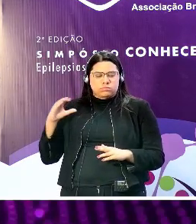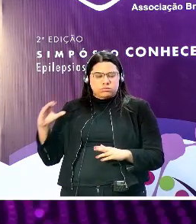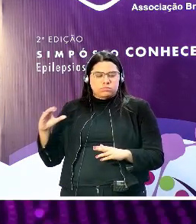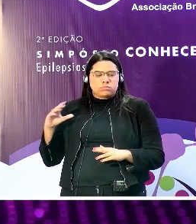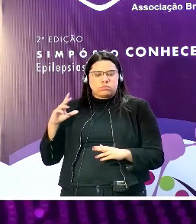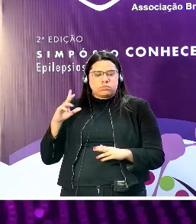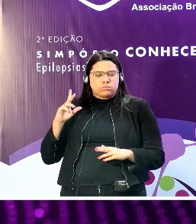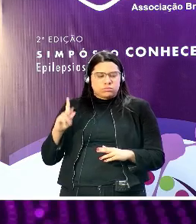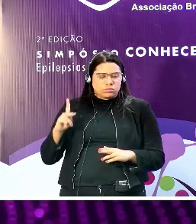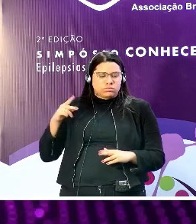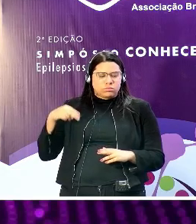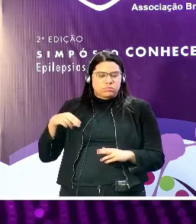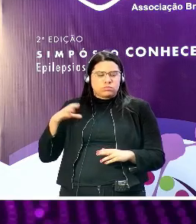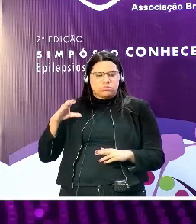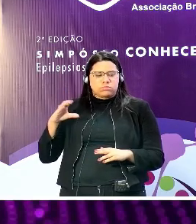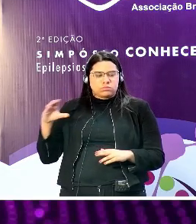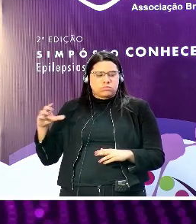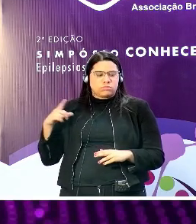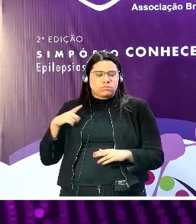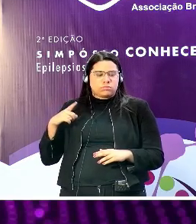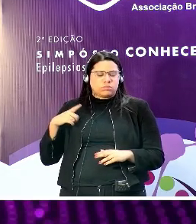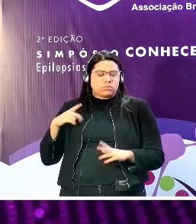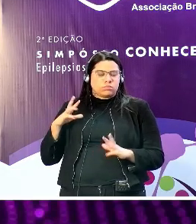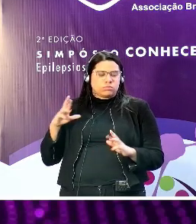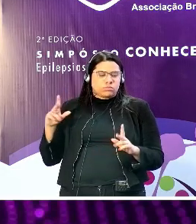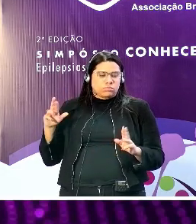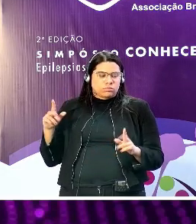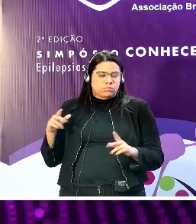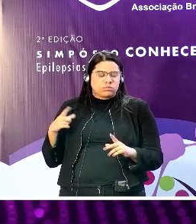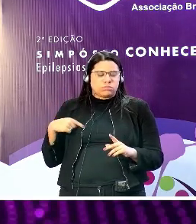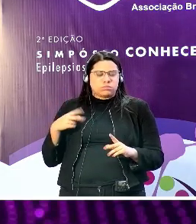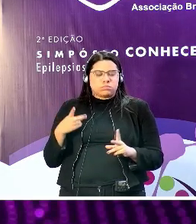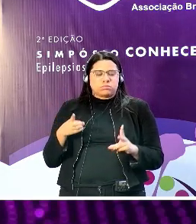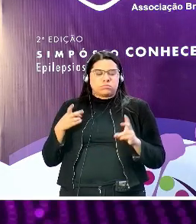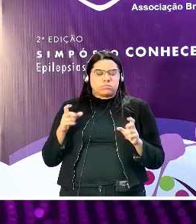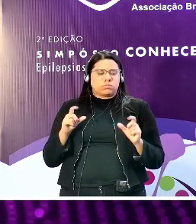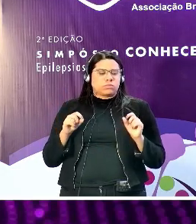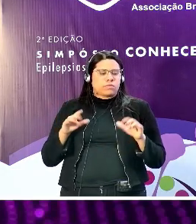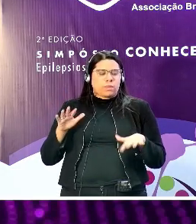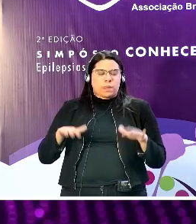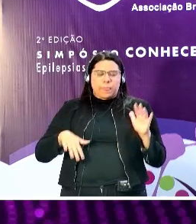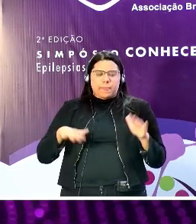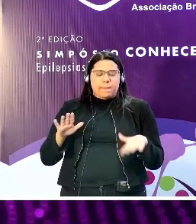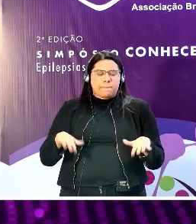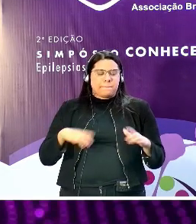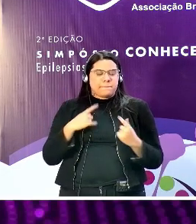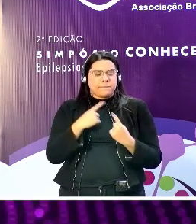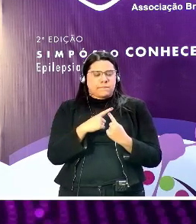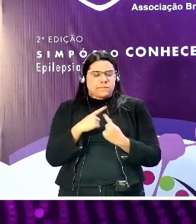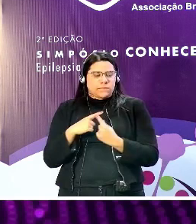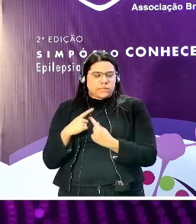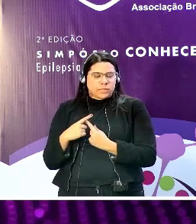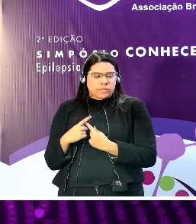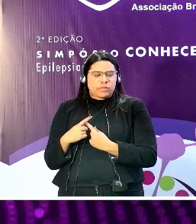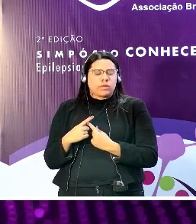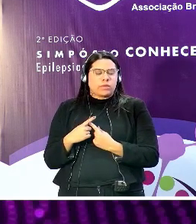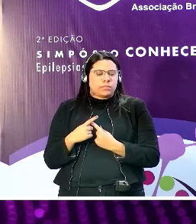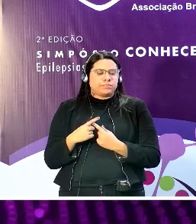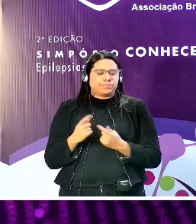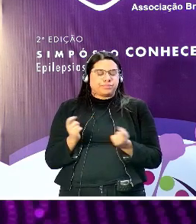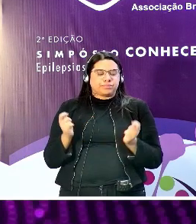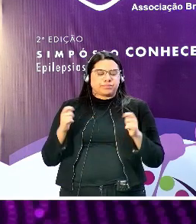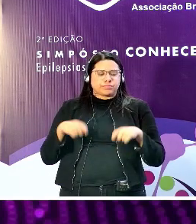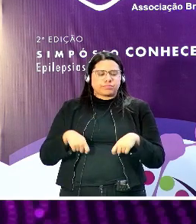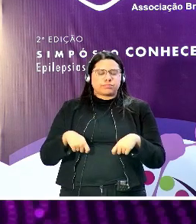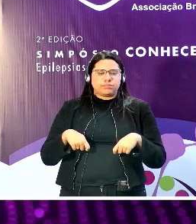KCNC. A gente vê que, independente da etiologia, o potencial